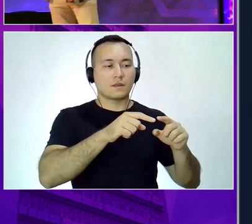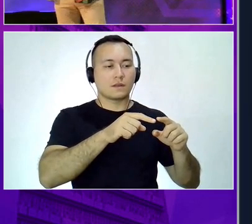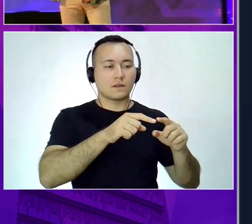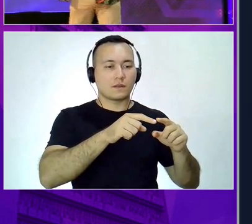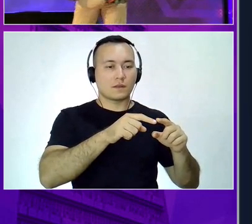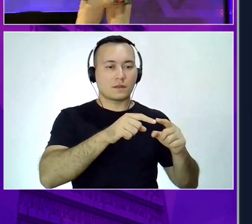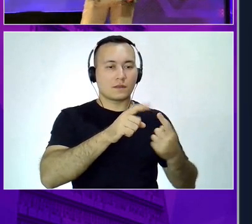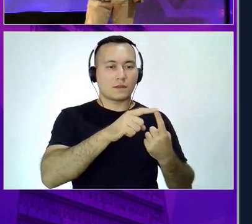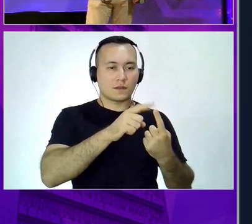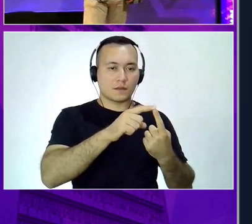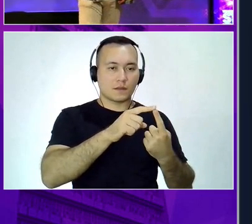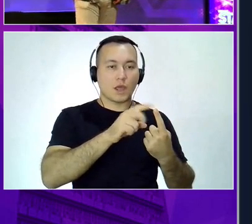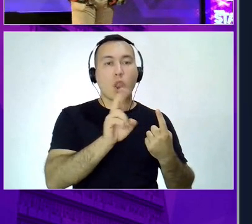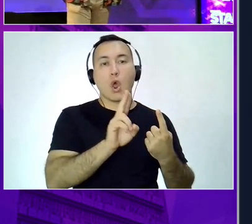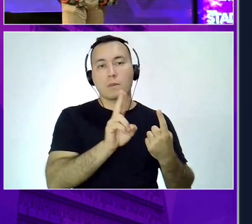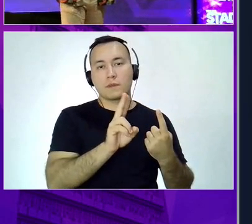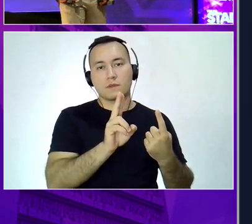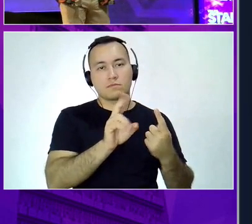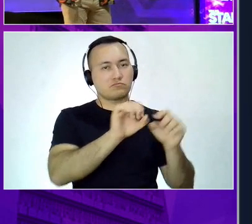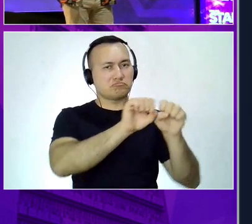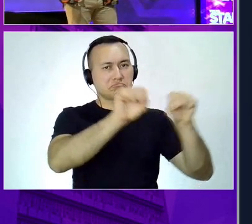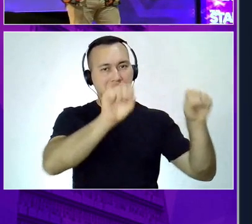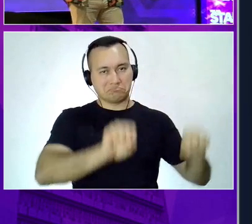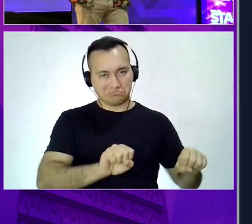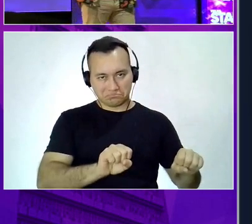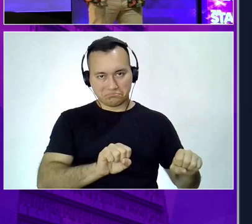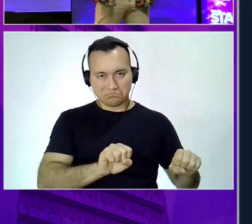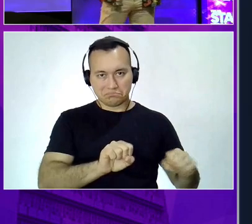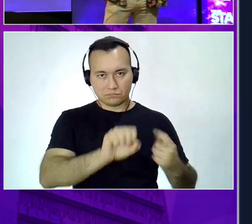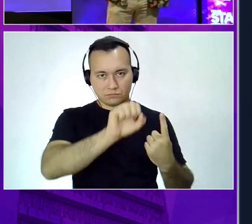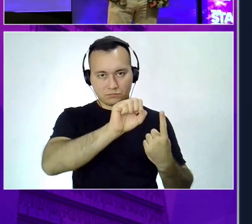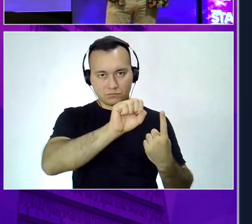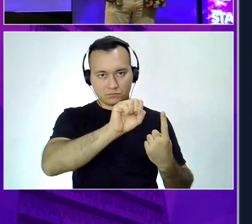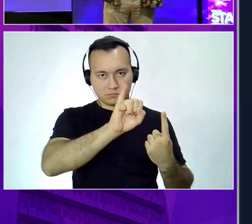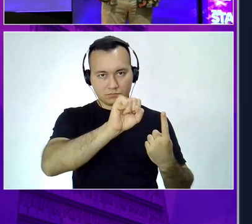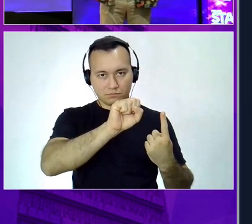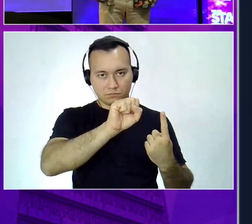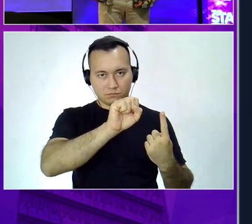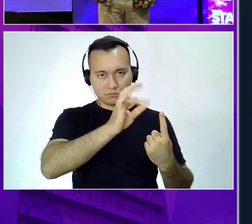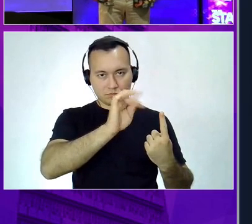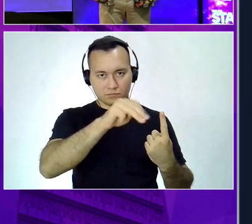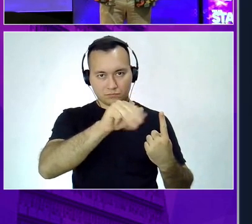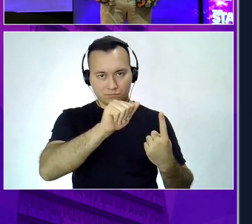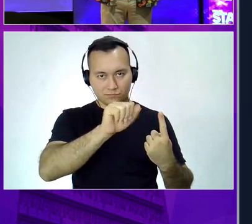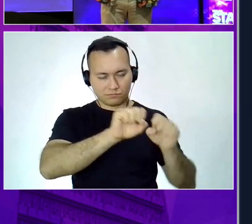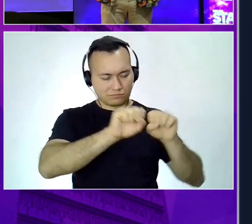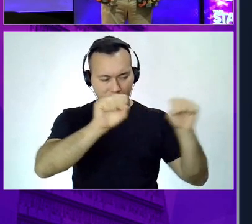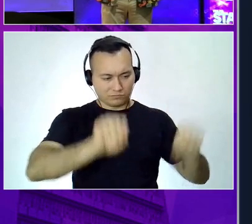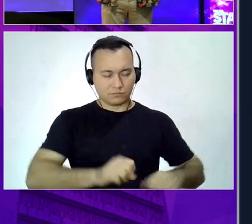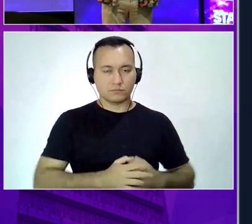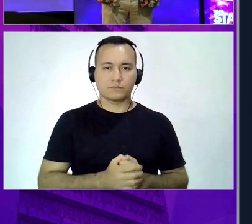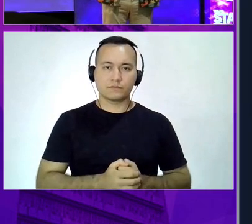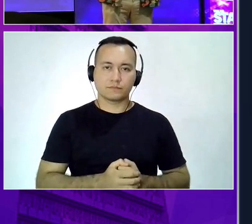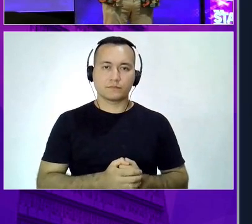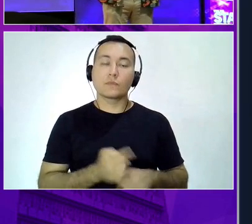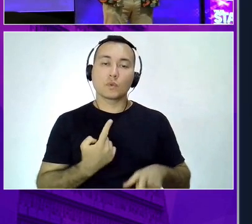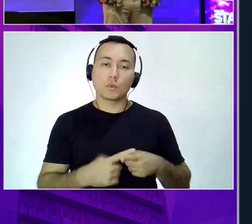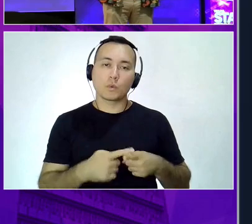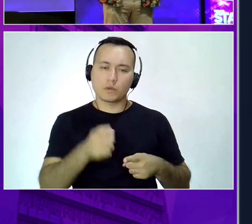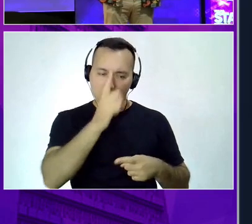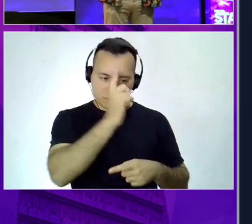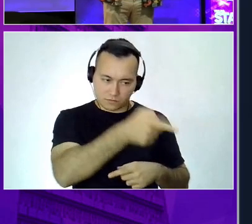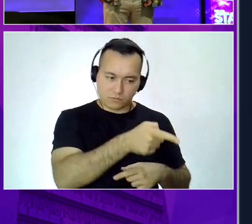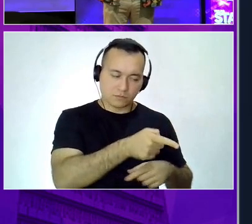de sistema, né, de system. Então, são ordens imperativas que você está dando para o chat. Normalmente, você vai utilizar isso para